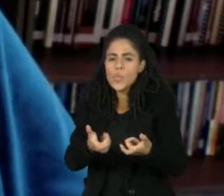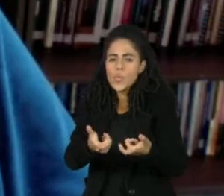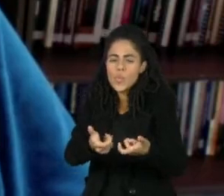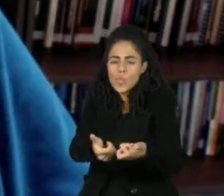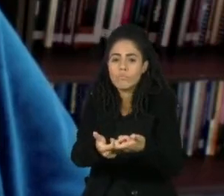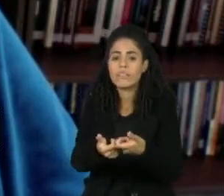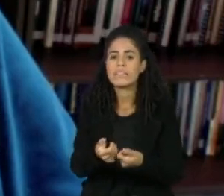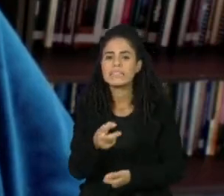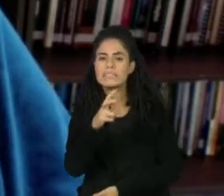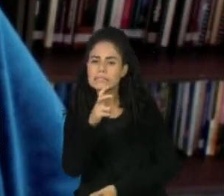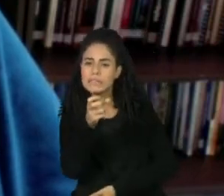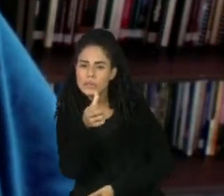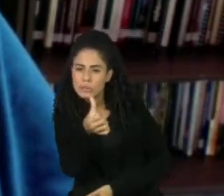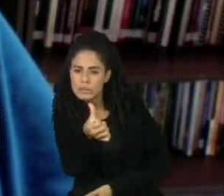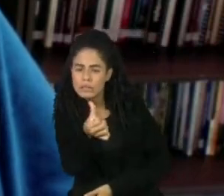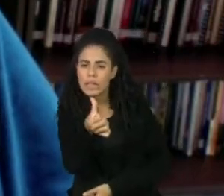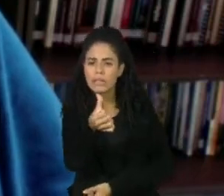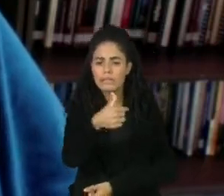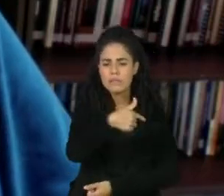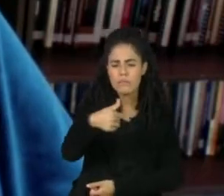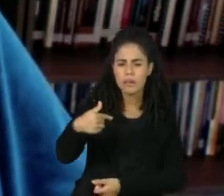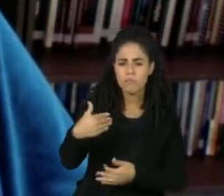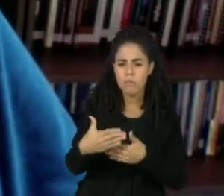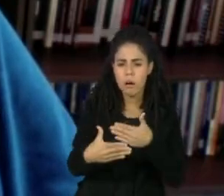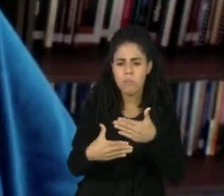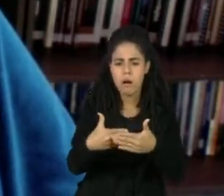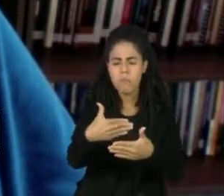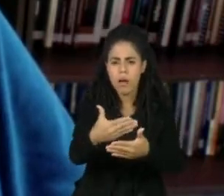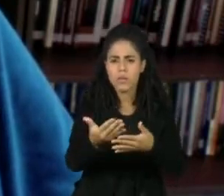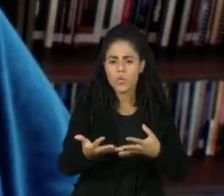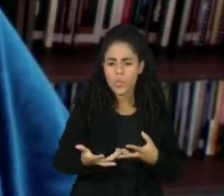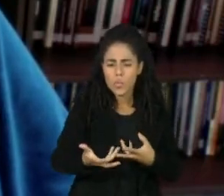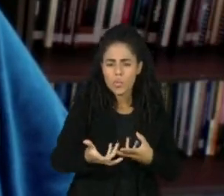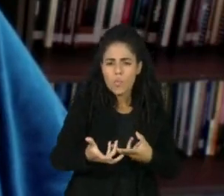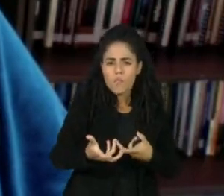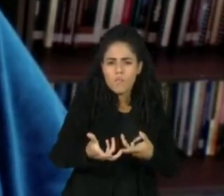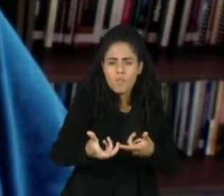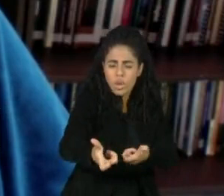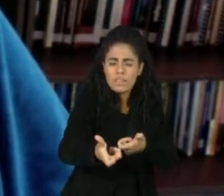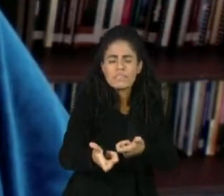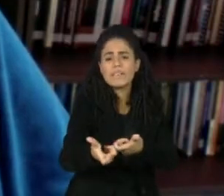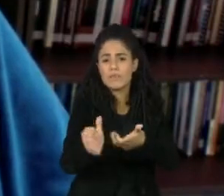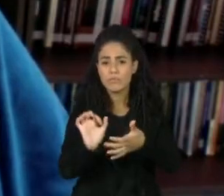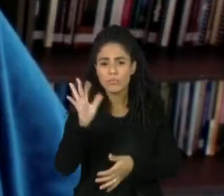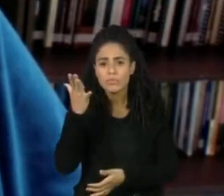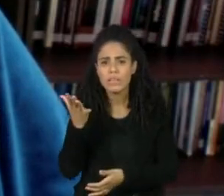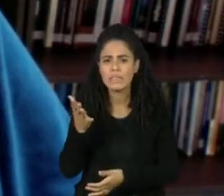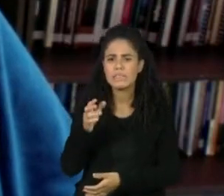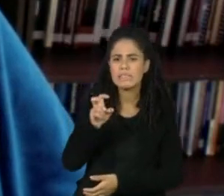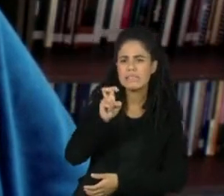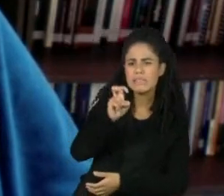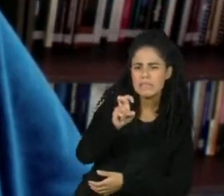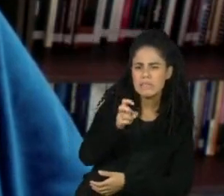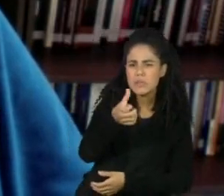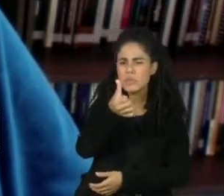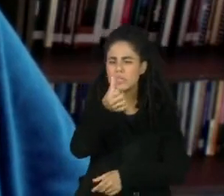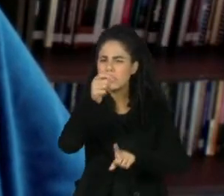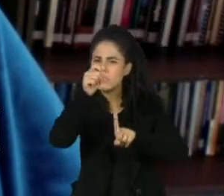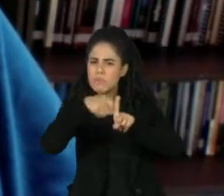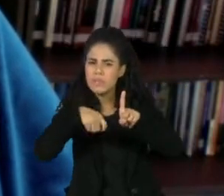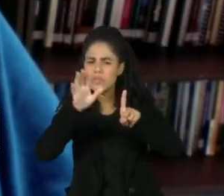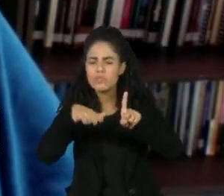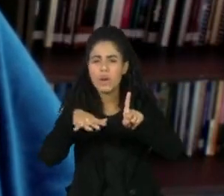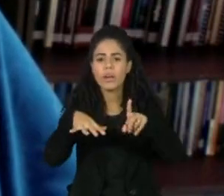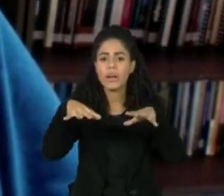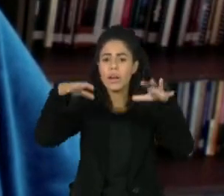5 a 6 semanas mais longa. A estação seca está ficando mais longa. Isso aí, se a estação seca passar de 5, 6 meses, esse é o